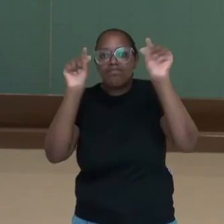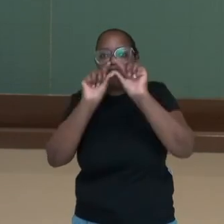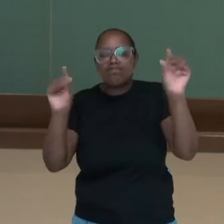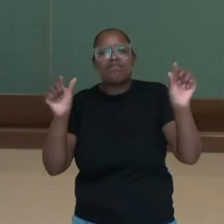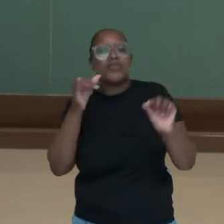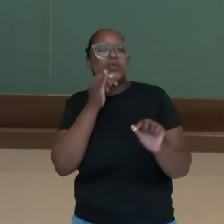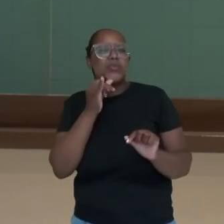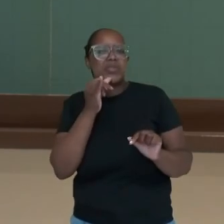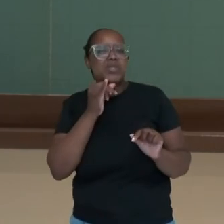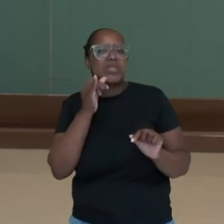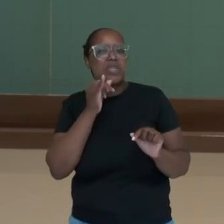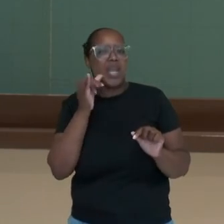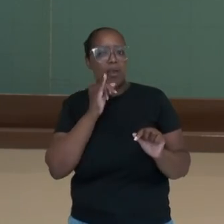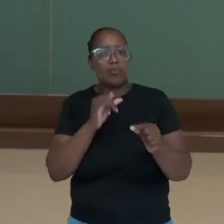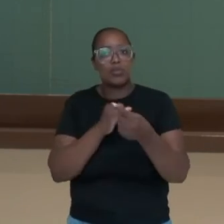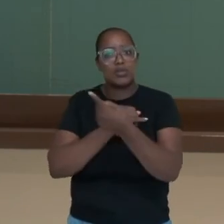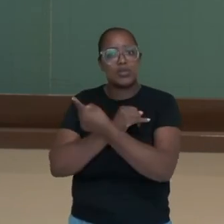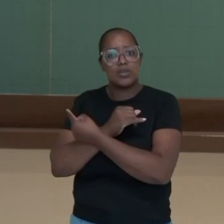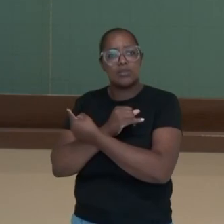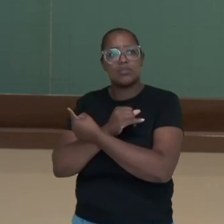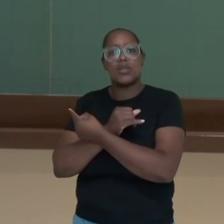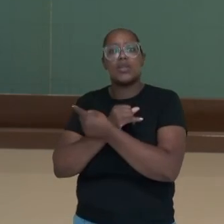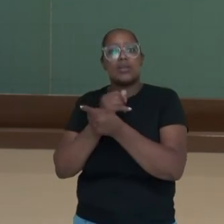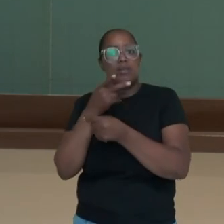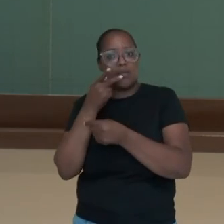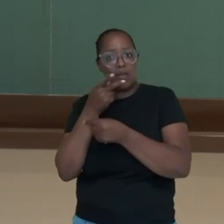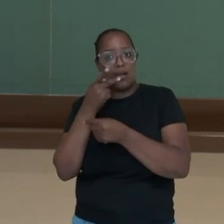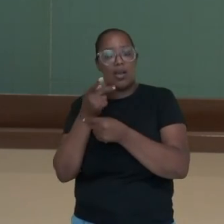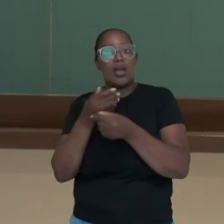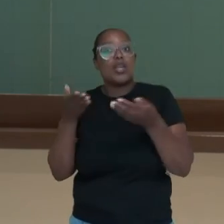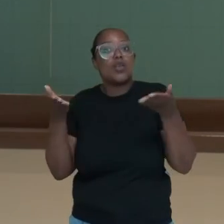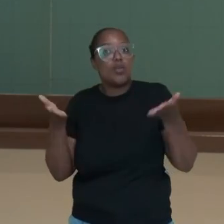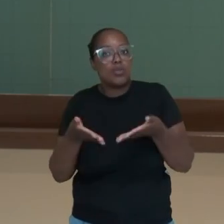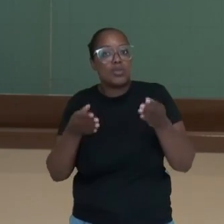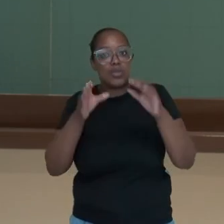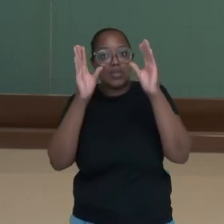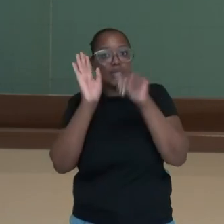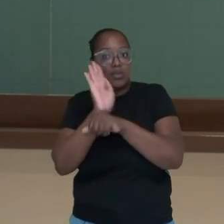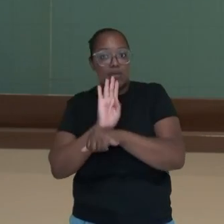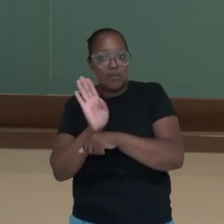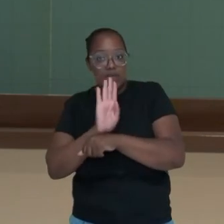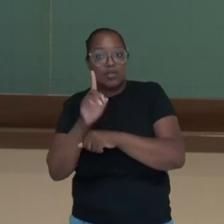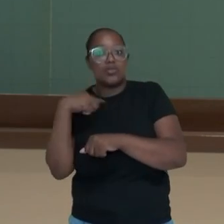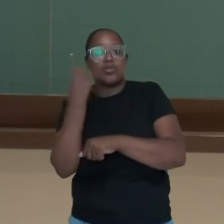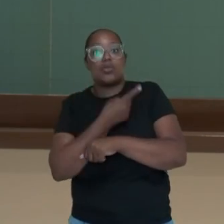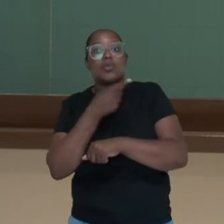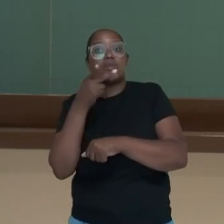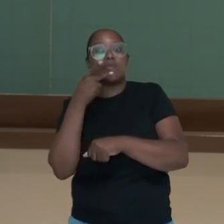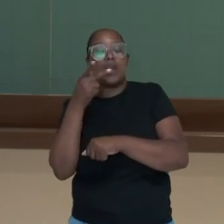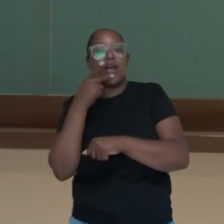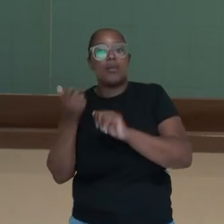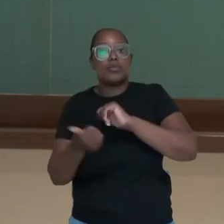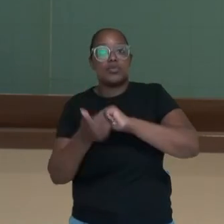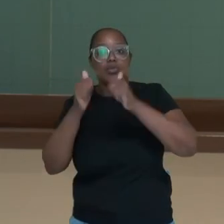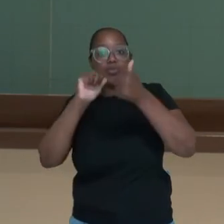sugestão de alguns materiais para vocês. E neste vídeo nós falamos sobre